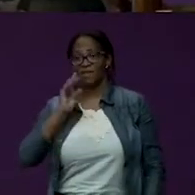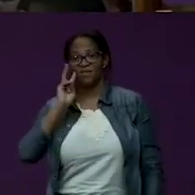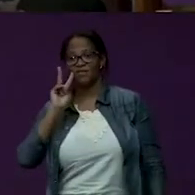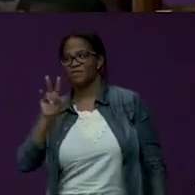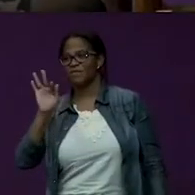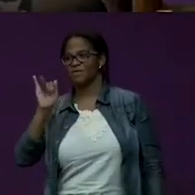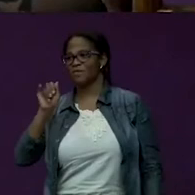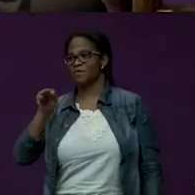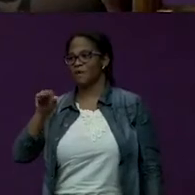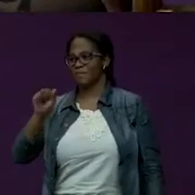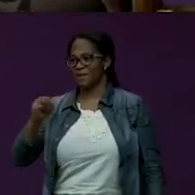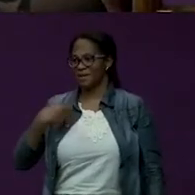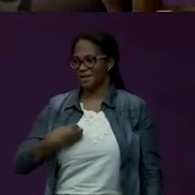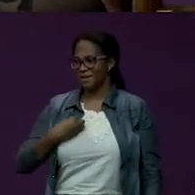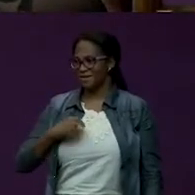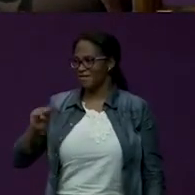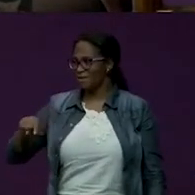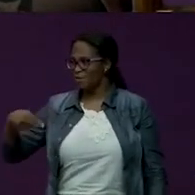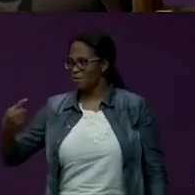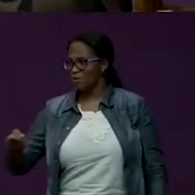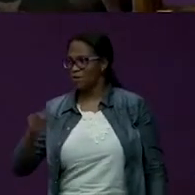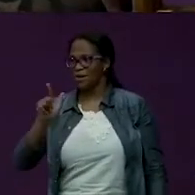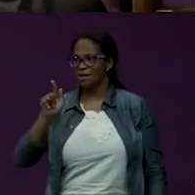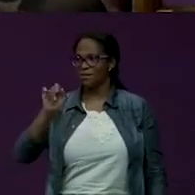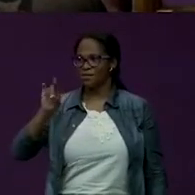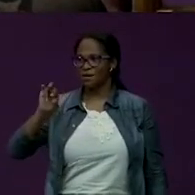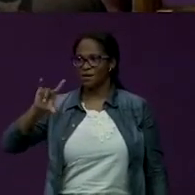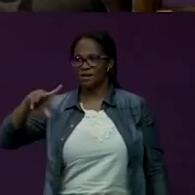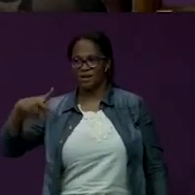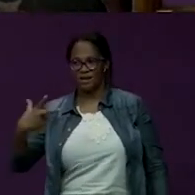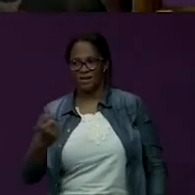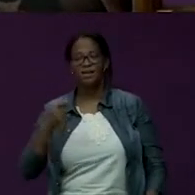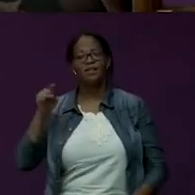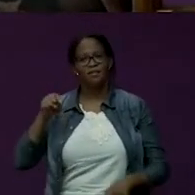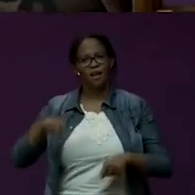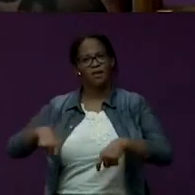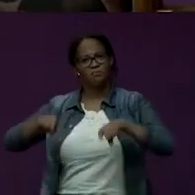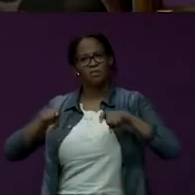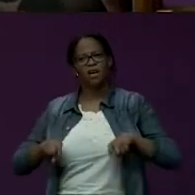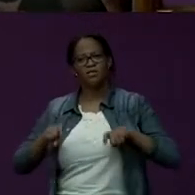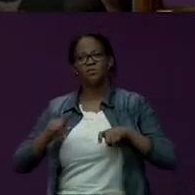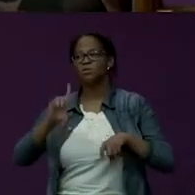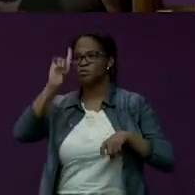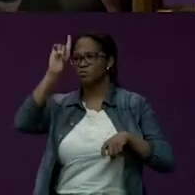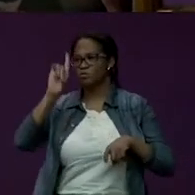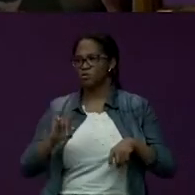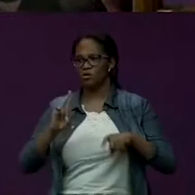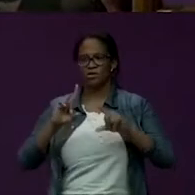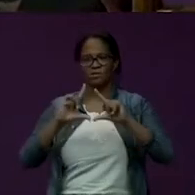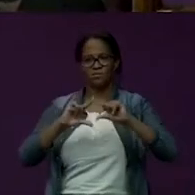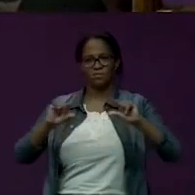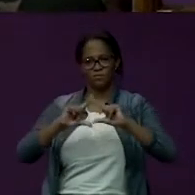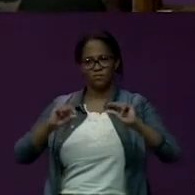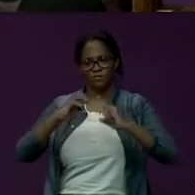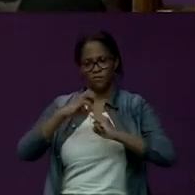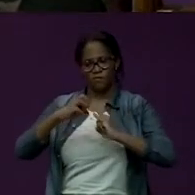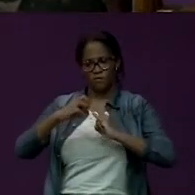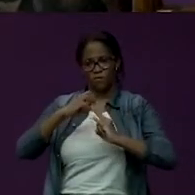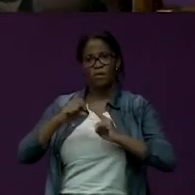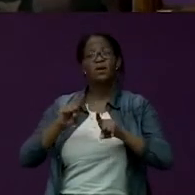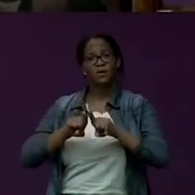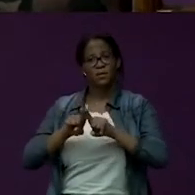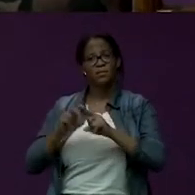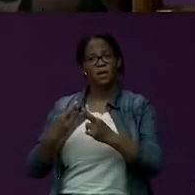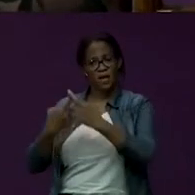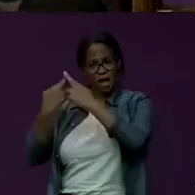Fabiana, que está aqui do lado do Gadelha, né, assumindo plenamente a direção da Fiocruz Brasília e